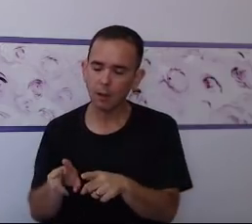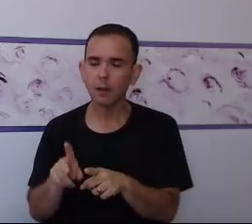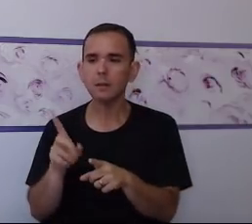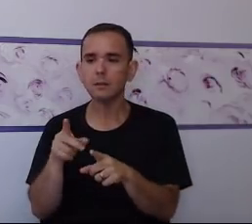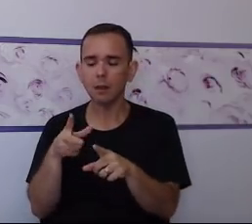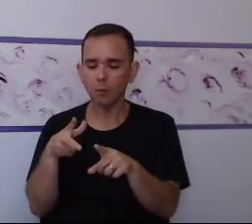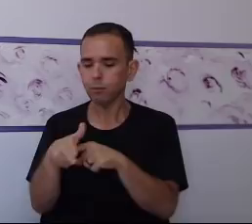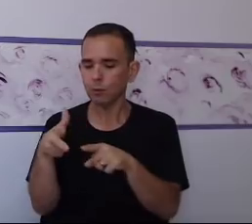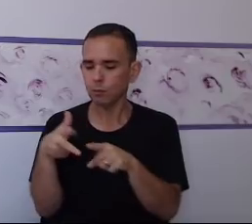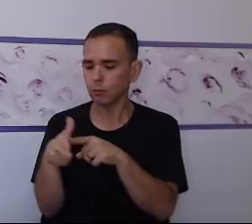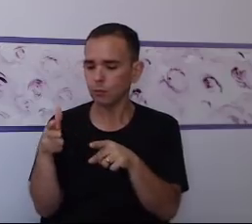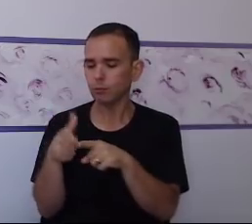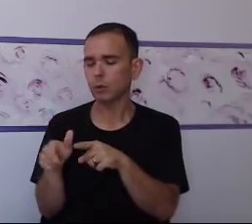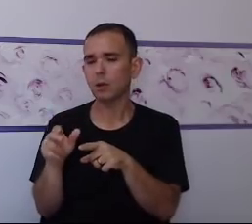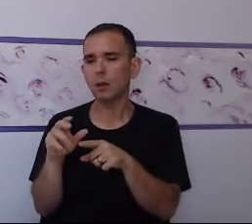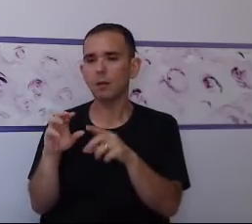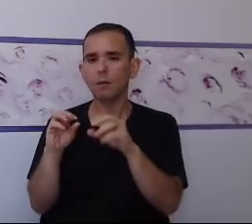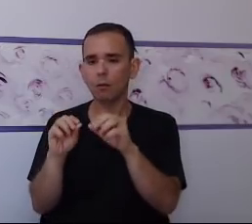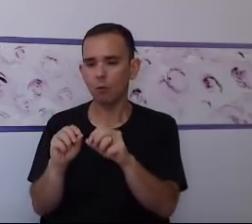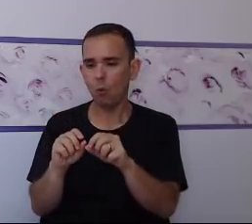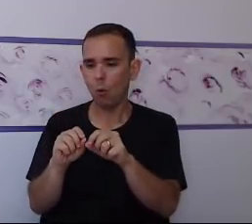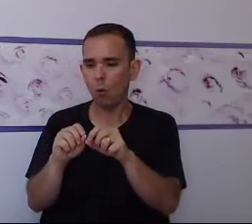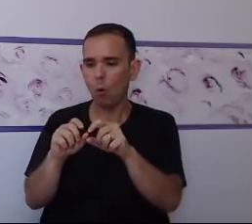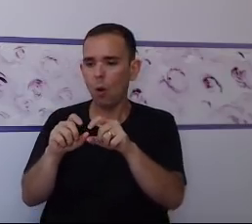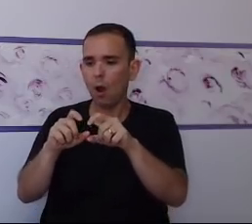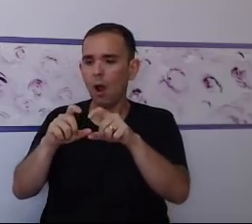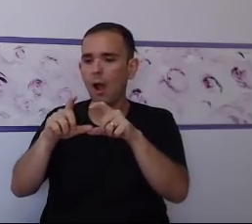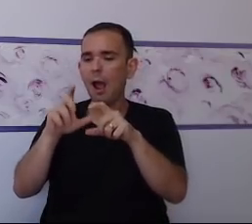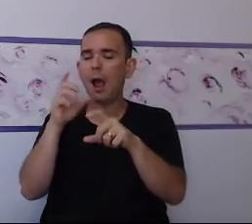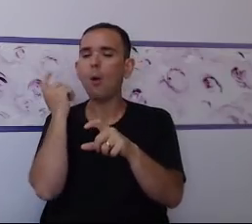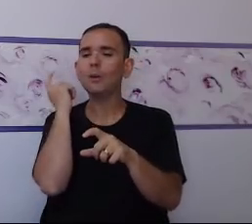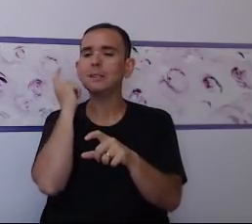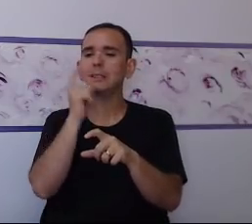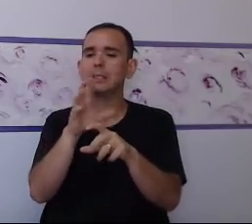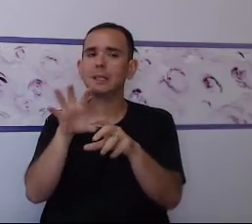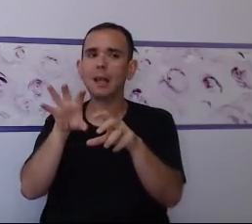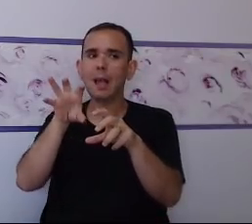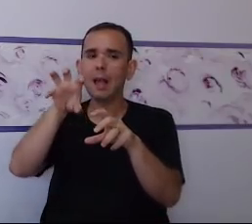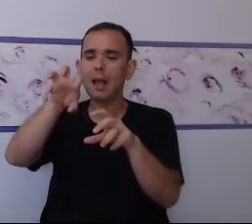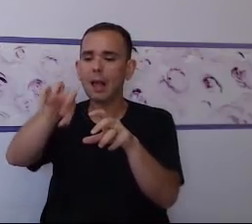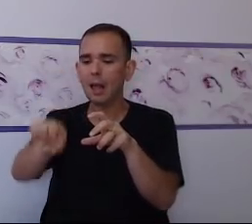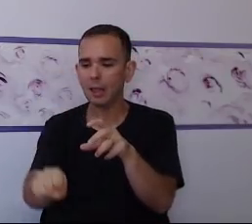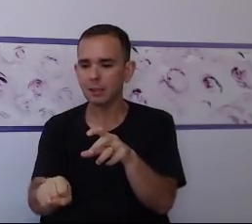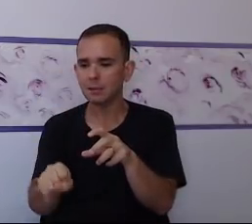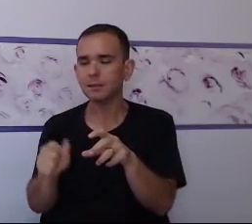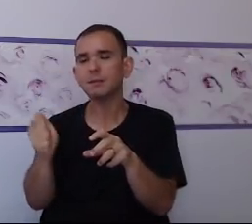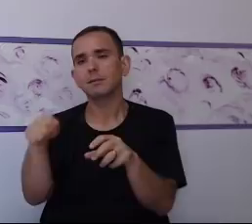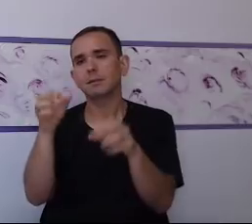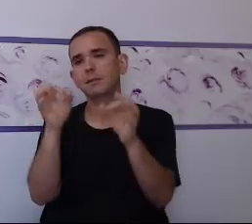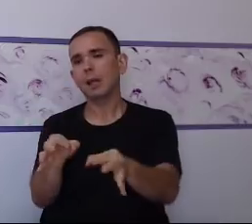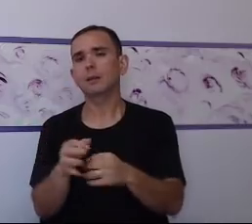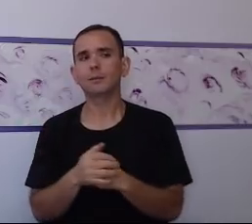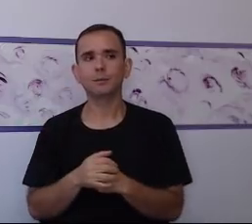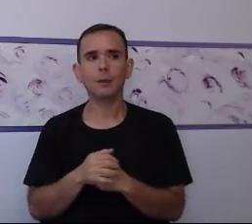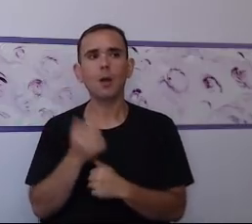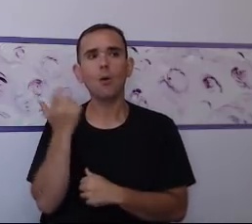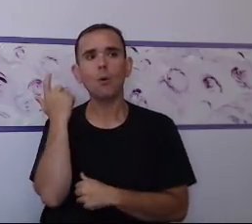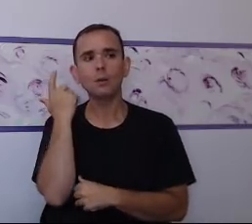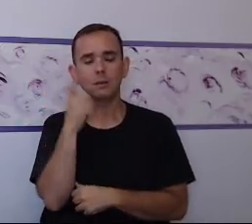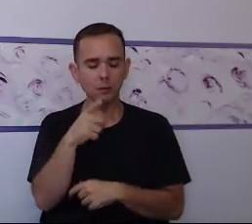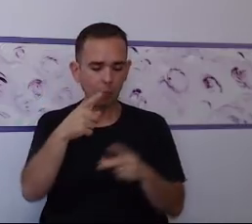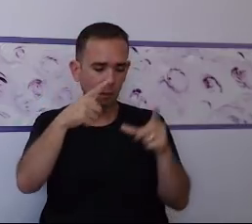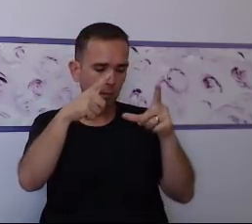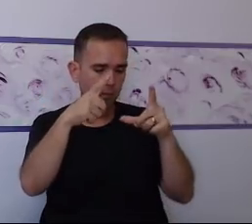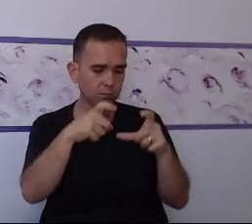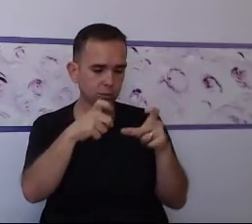em tiras e vou engrossando o lápis do meu aluno até dar a apreensão adequada para ele. E ali eu consigo tirar o registro